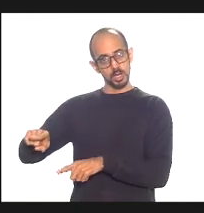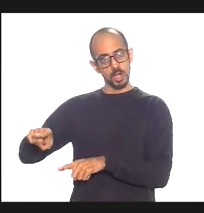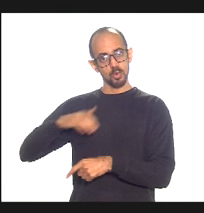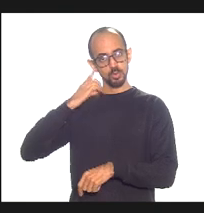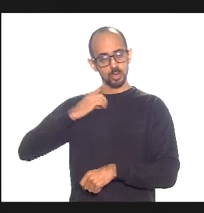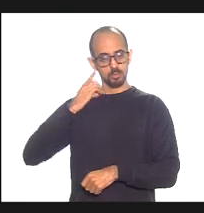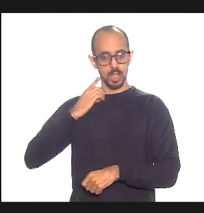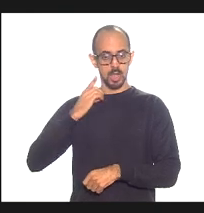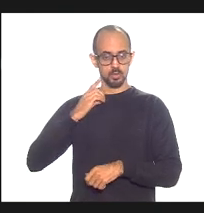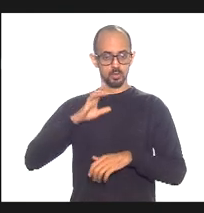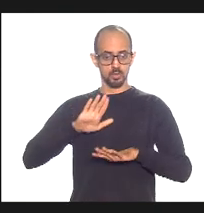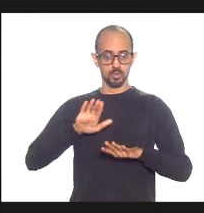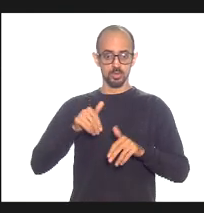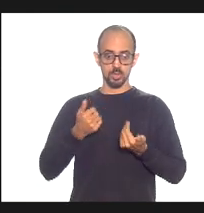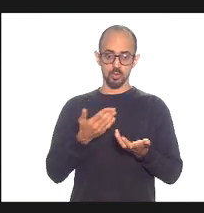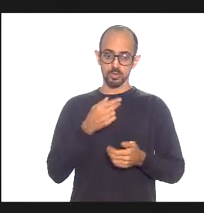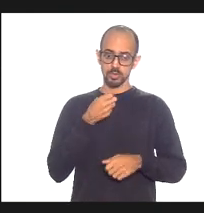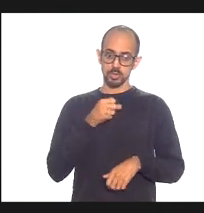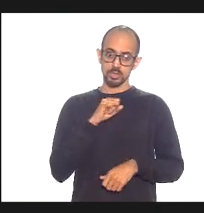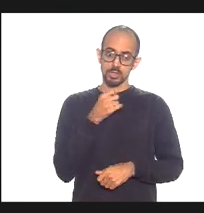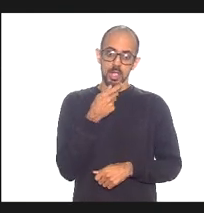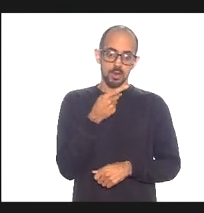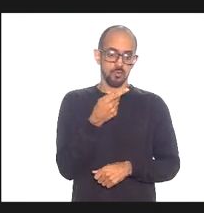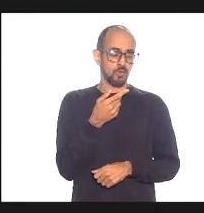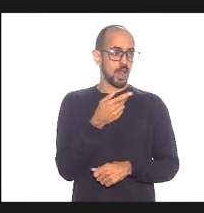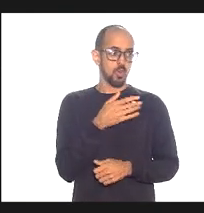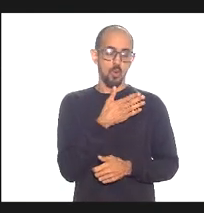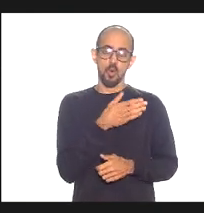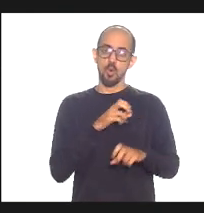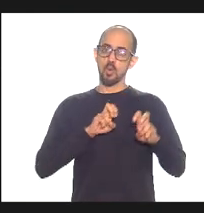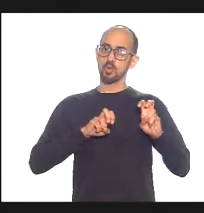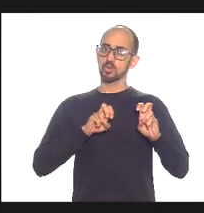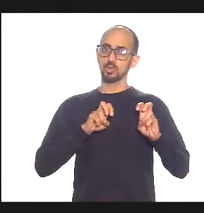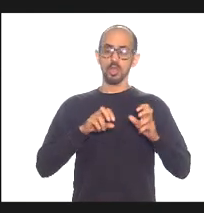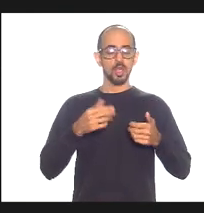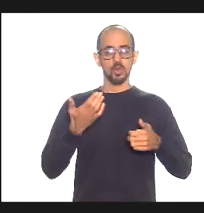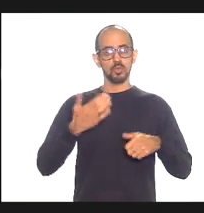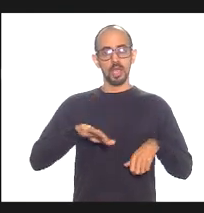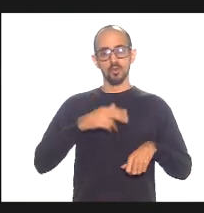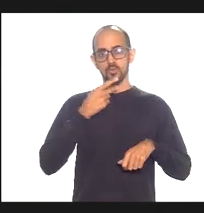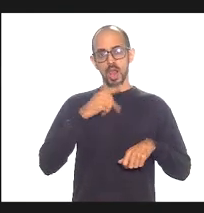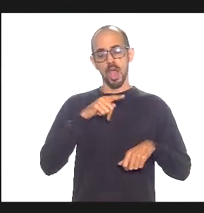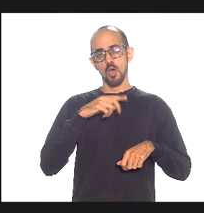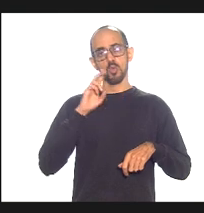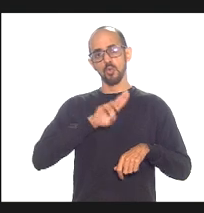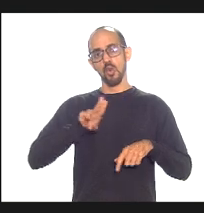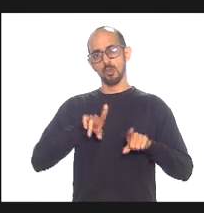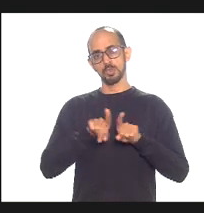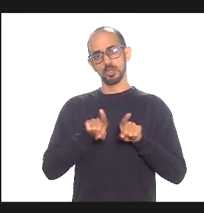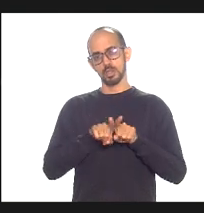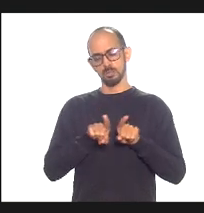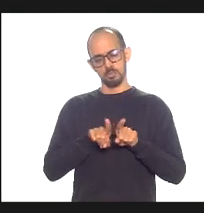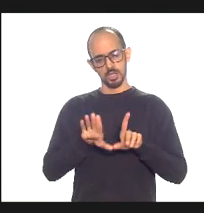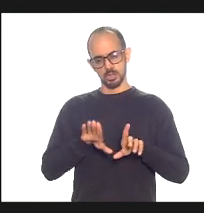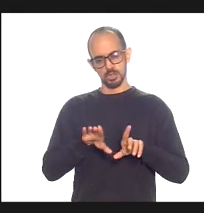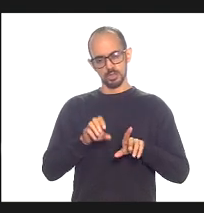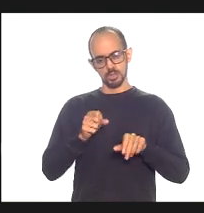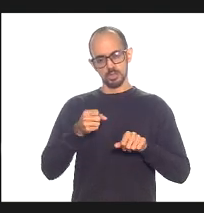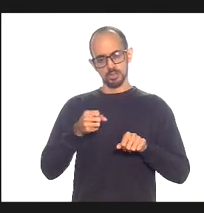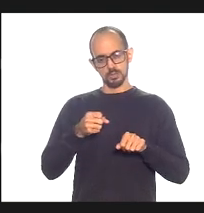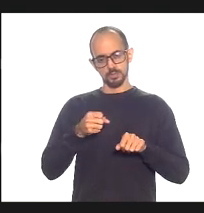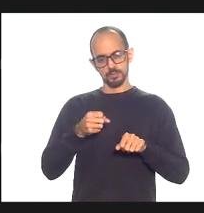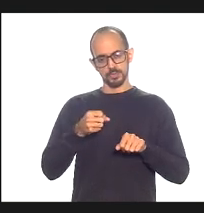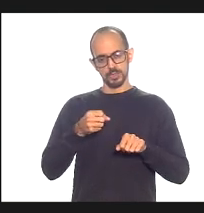que o governador Cláudio Castro ameaçou, eu também não vou aqui falar, citar o nome do deputado em que ele falou que, se caso não aparecesse